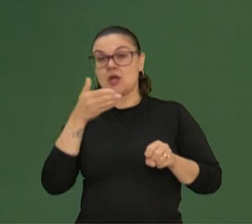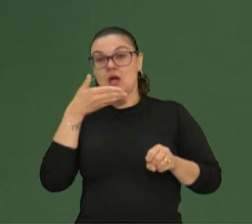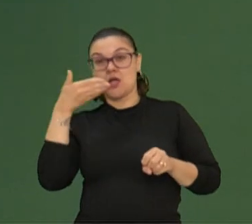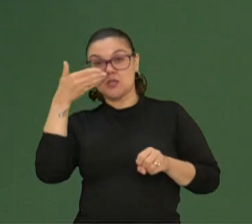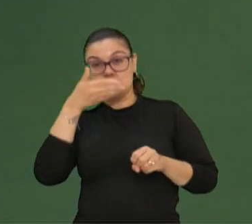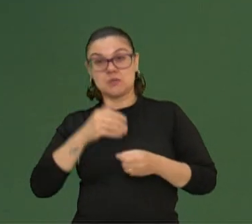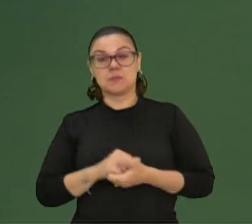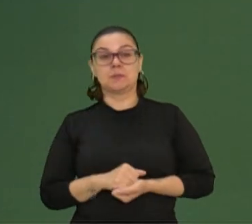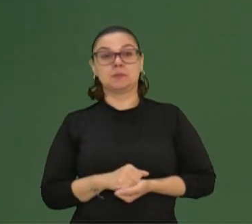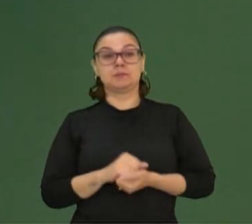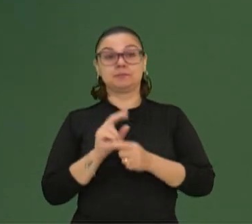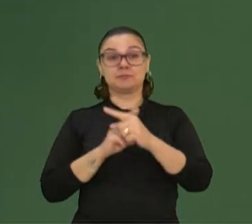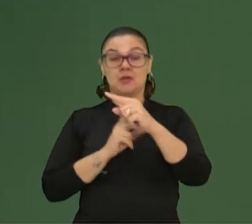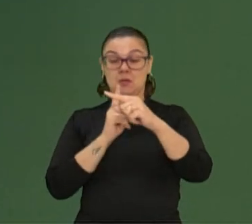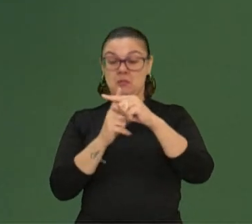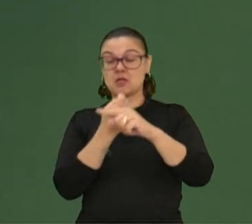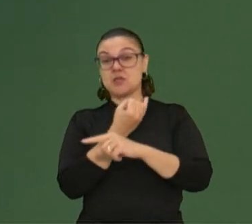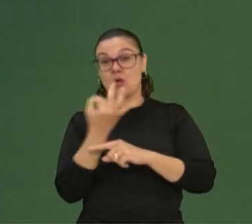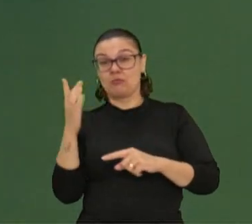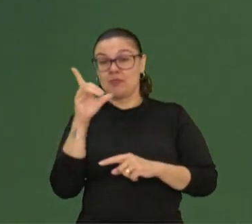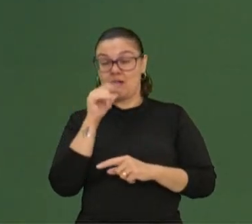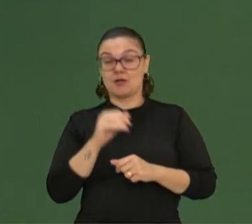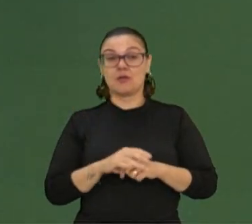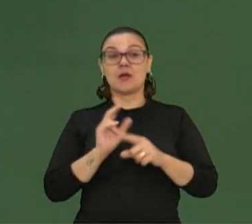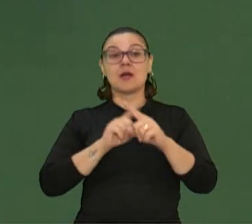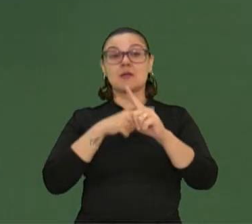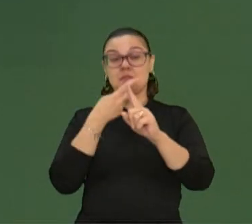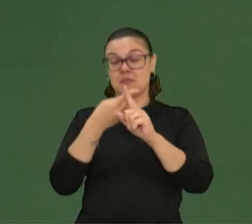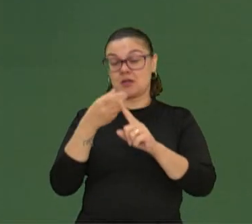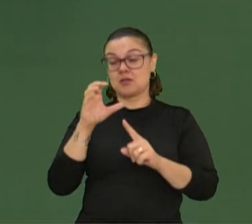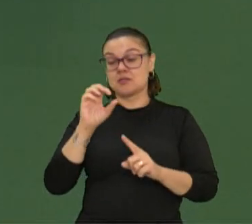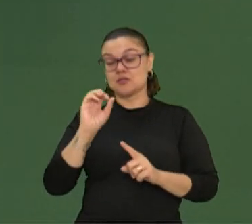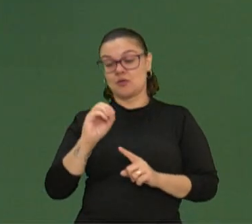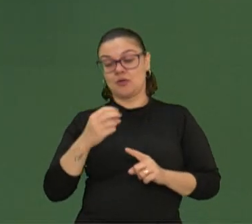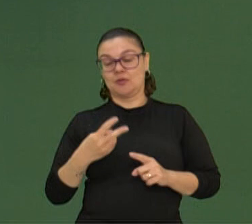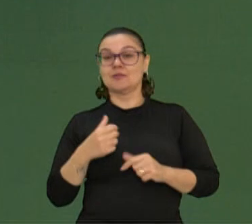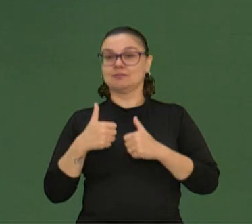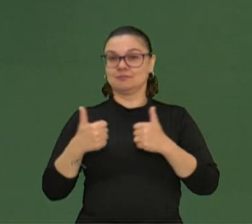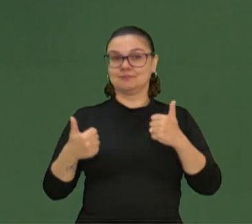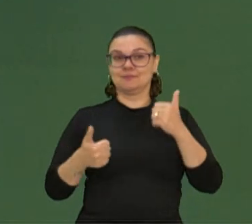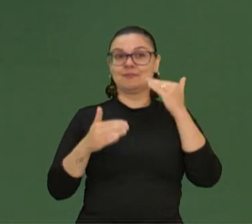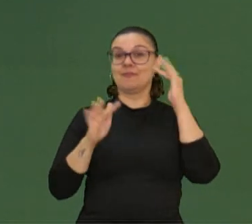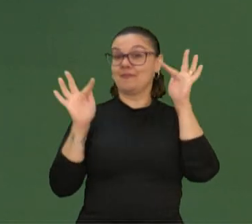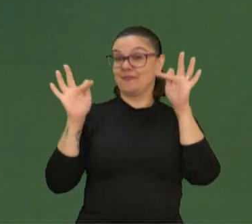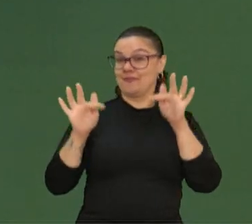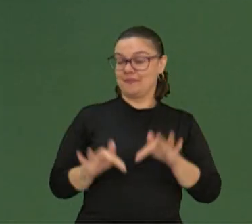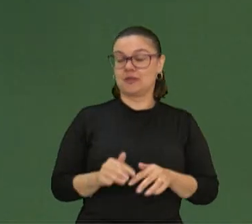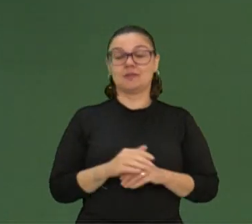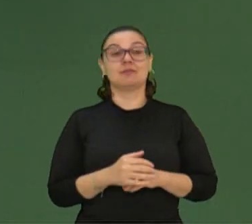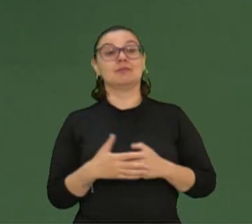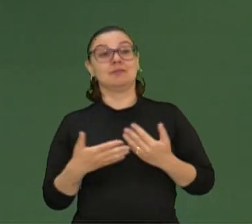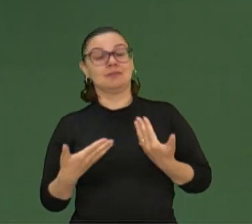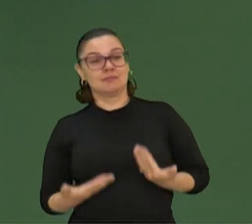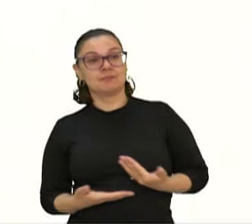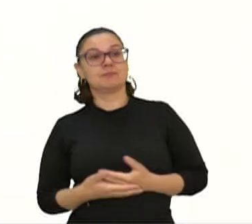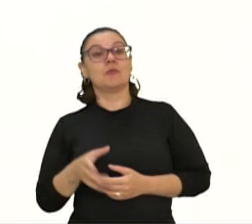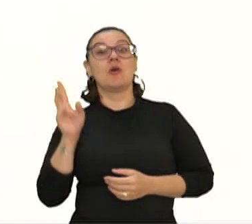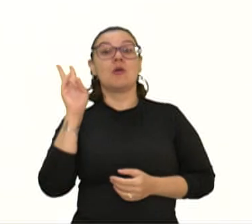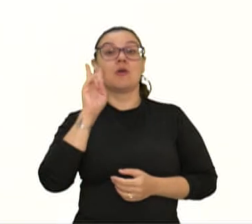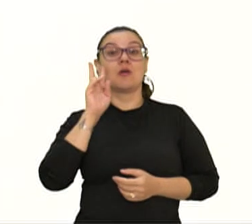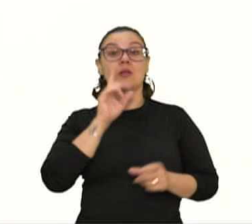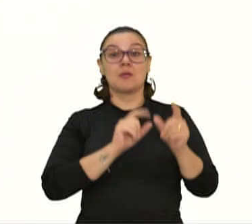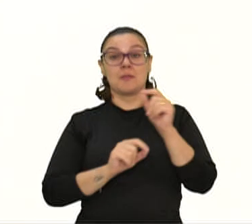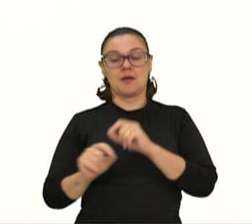açúcar, mais umas moléculas de água e gás oxigênio. Fechou? Gente, o que é importante de